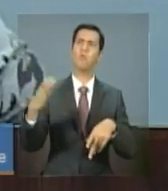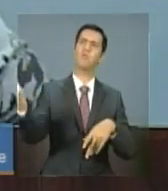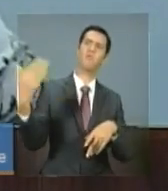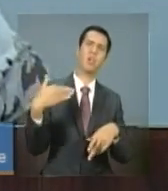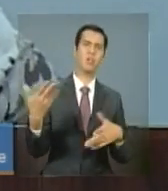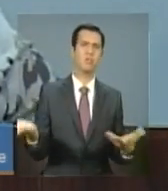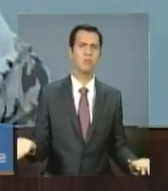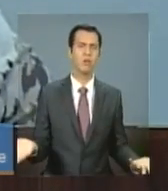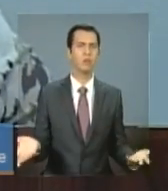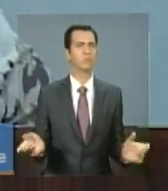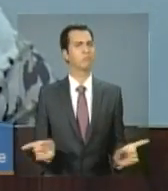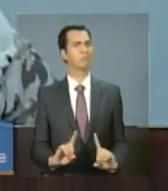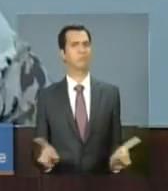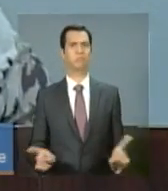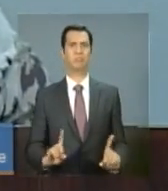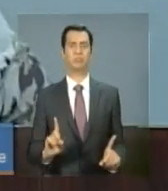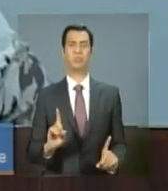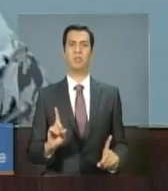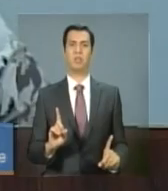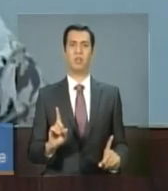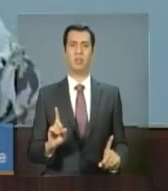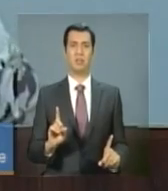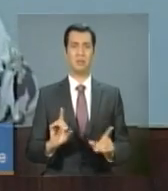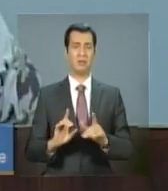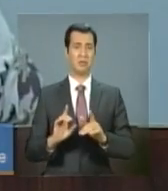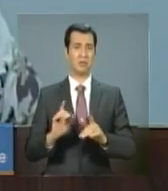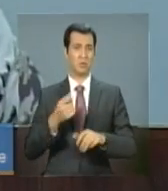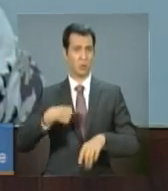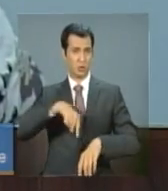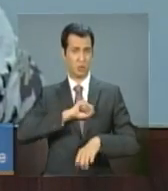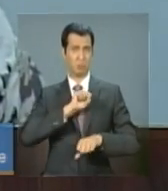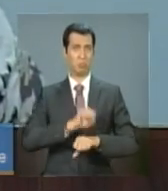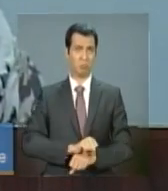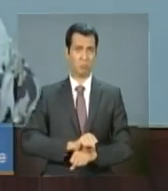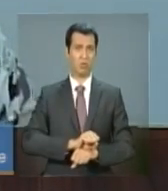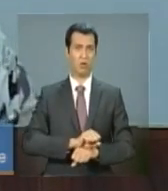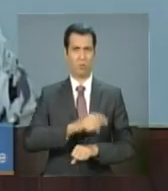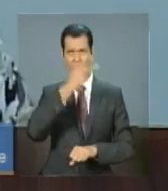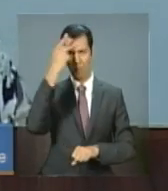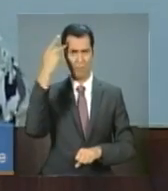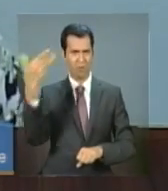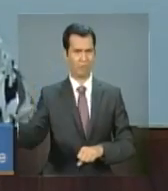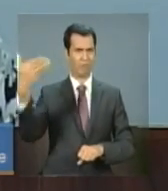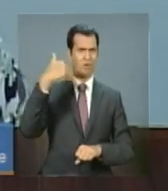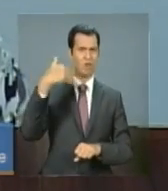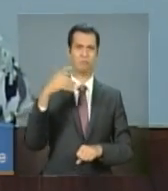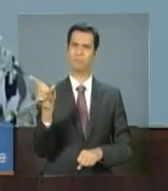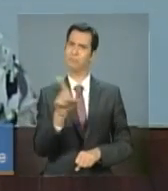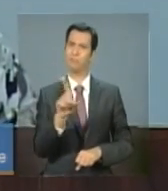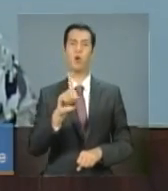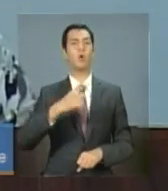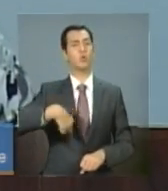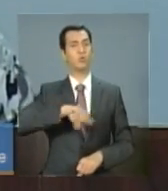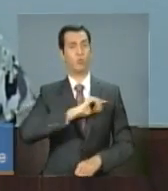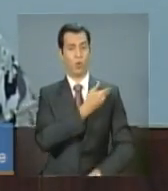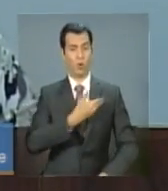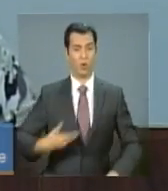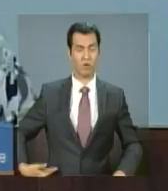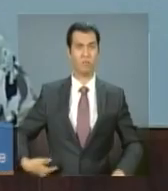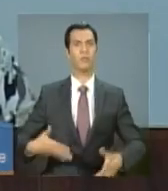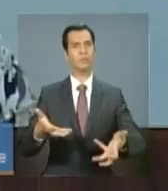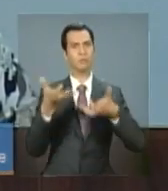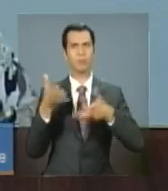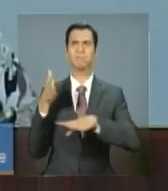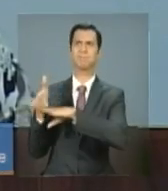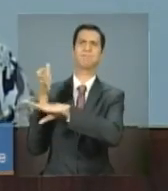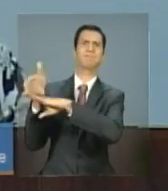nós estamos construindo um plano onde a ideia central é que o Estado vá atrás da população que precisa